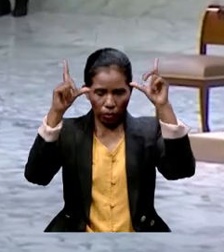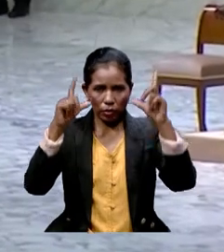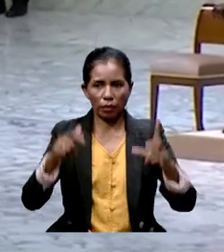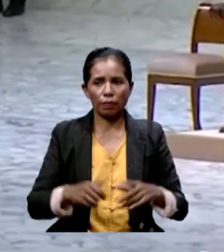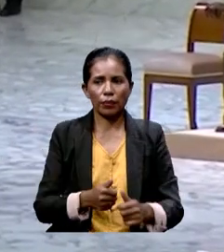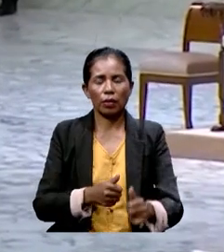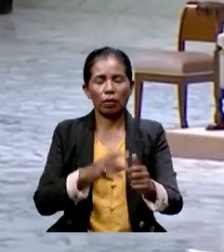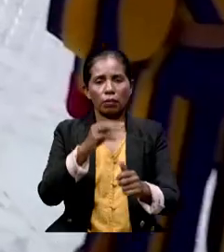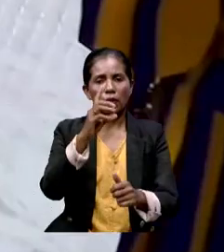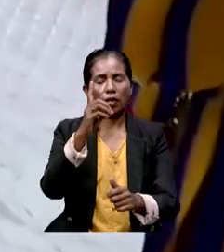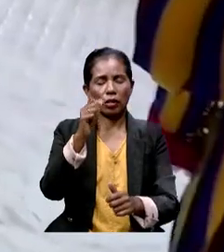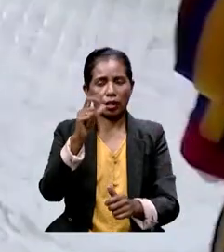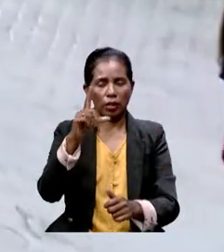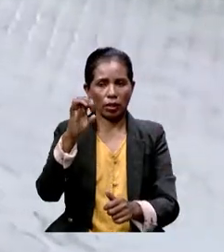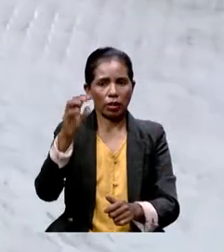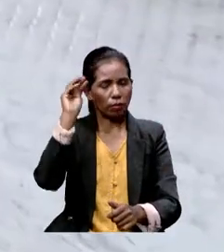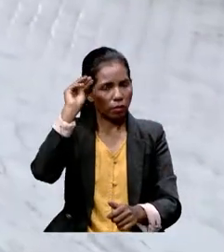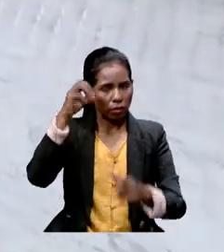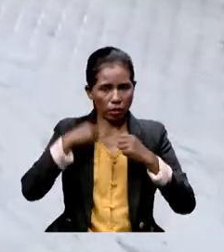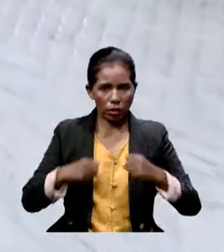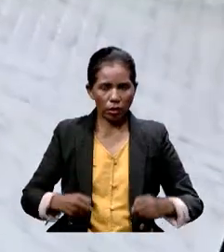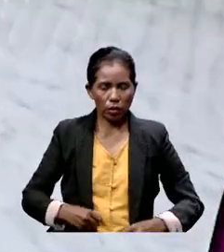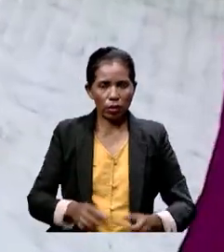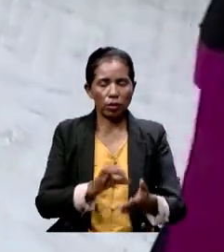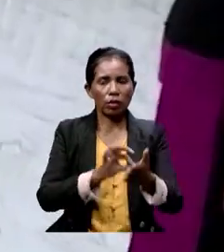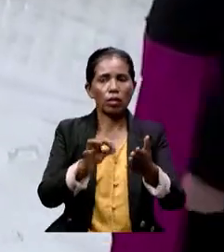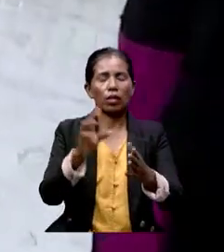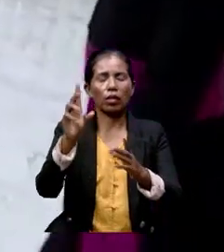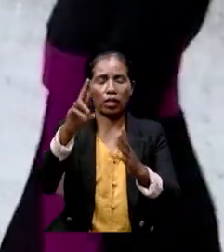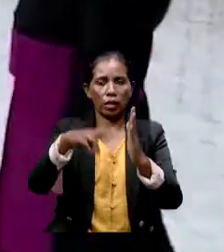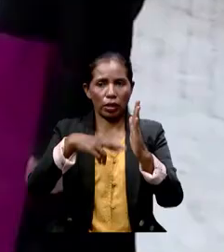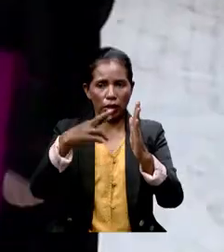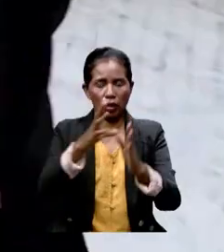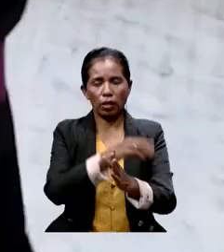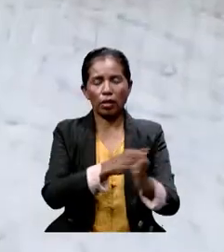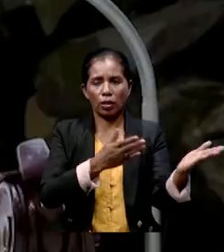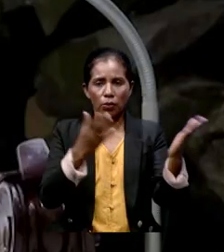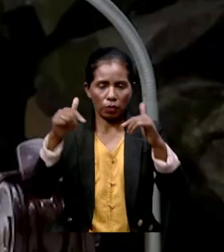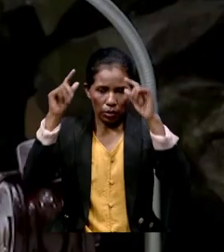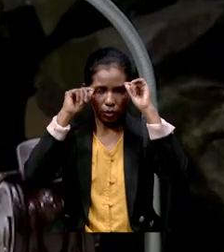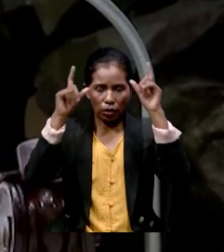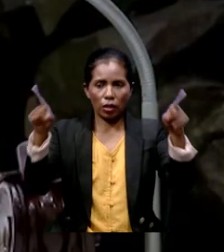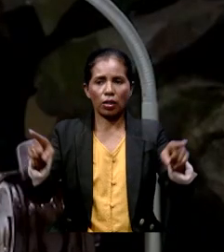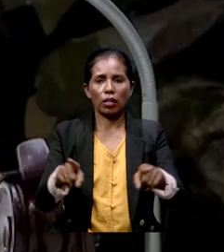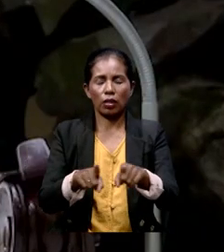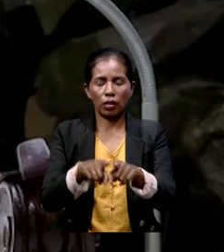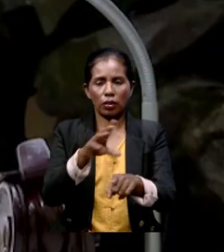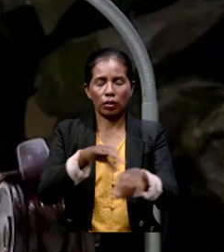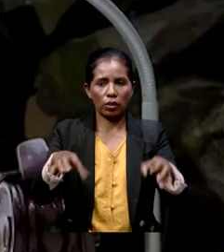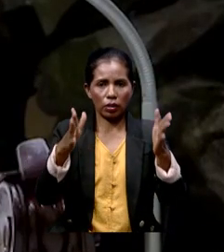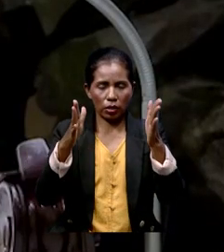Tuir Madalena, Ministério da Saúde, preenche um formato critério no Vaticano Haruka Mai Timor, Hanesan Recurso